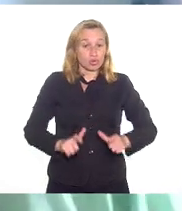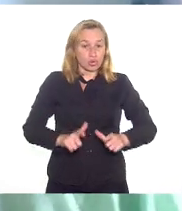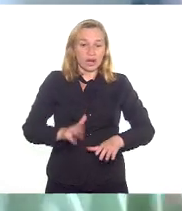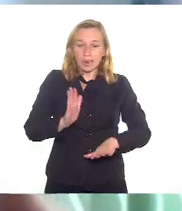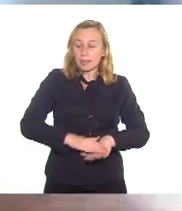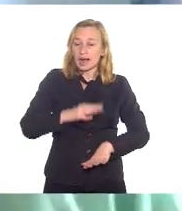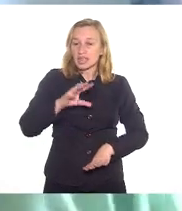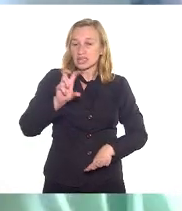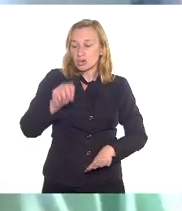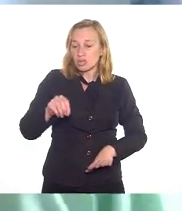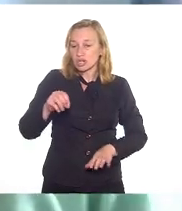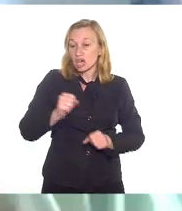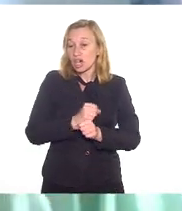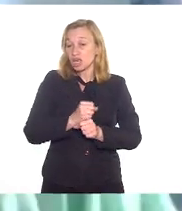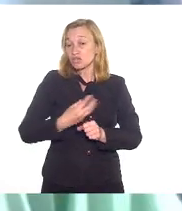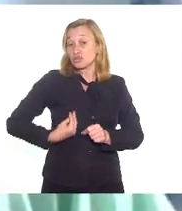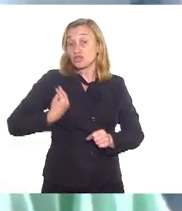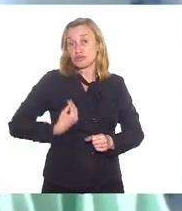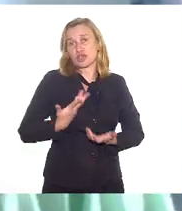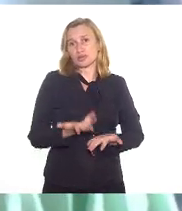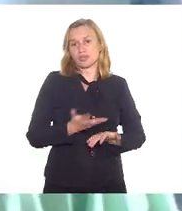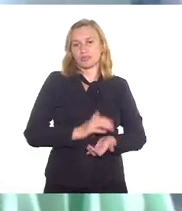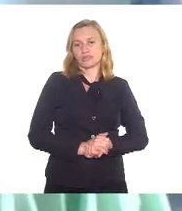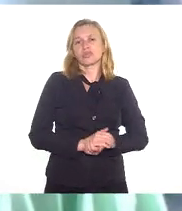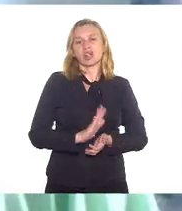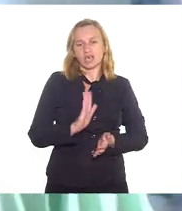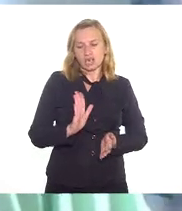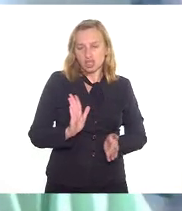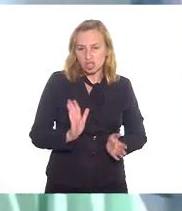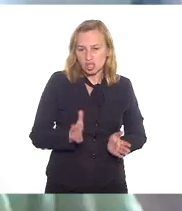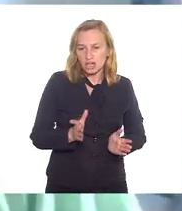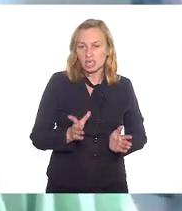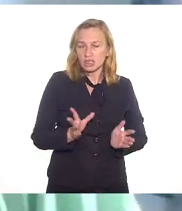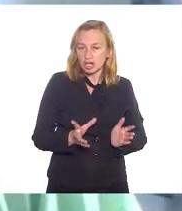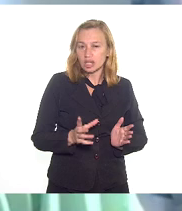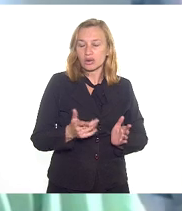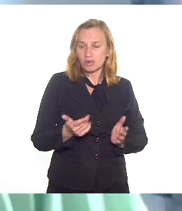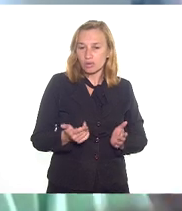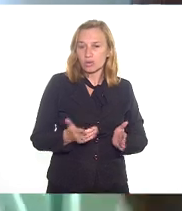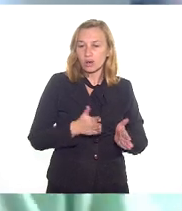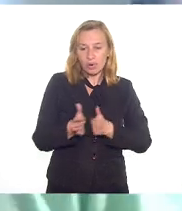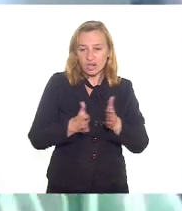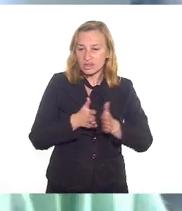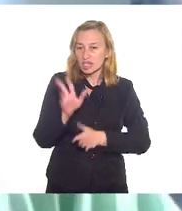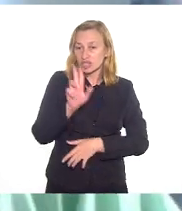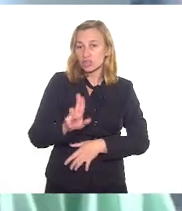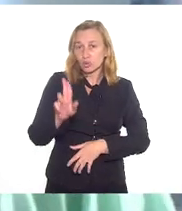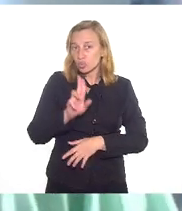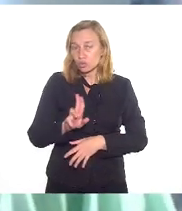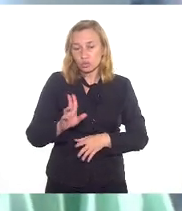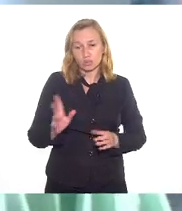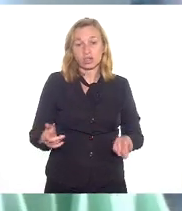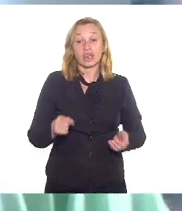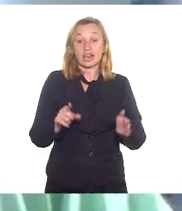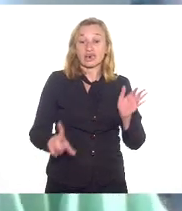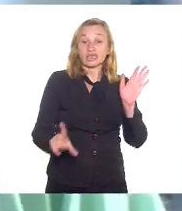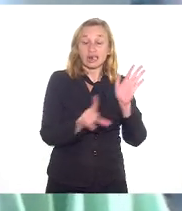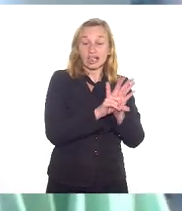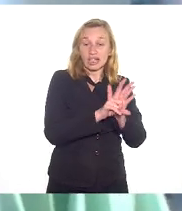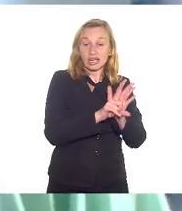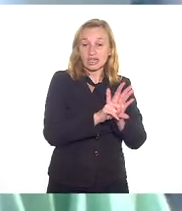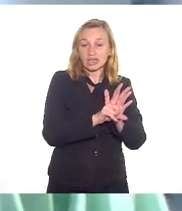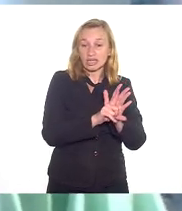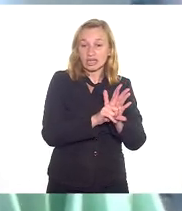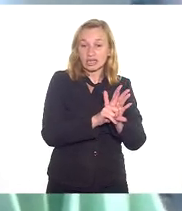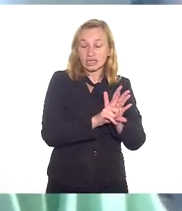de 50 anos e teriam o título real de uso. Essa lei foi usada pela Defensoria para